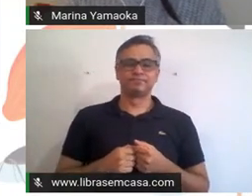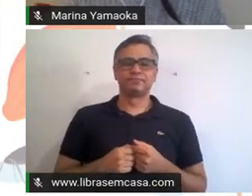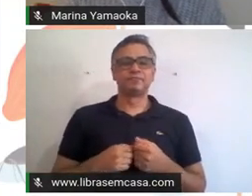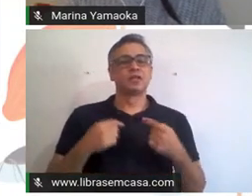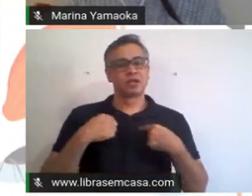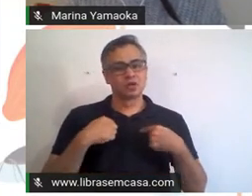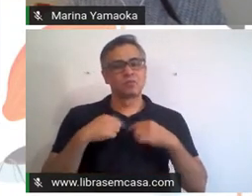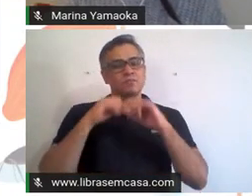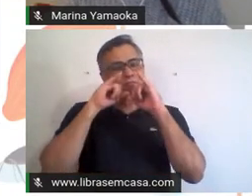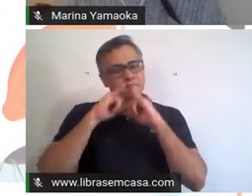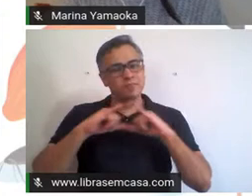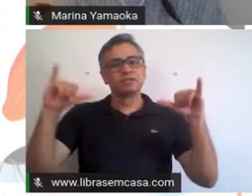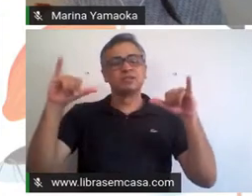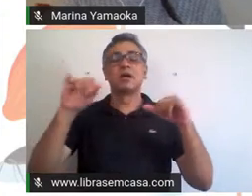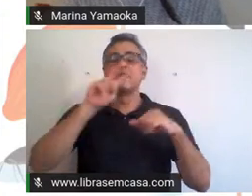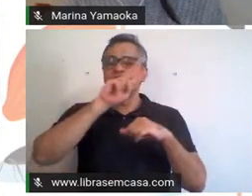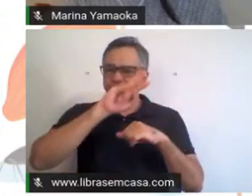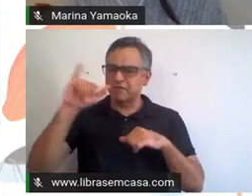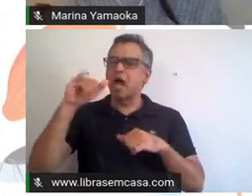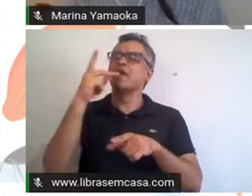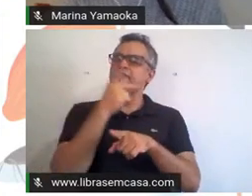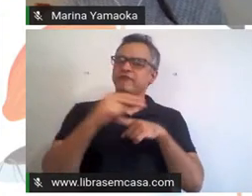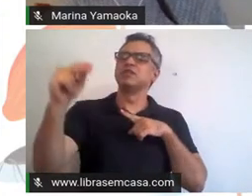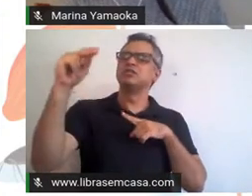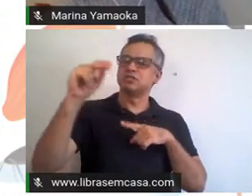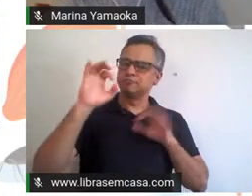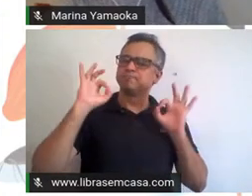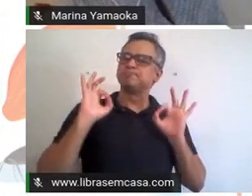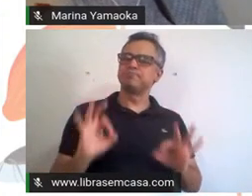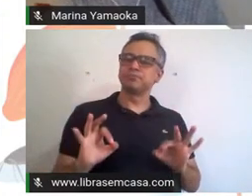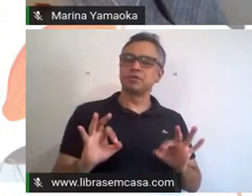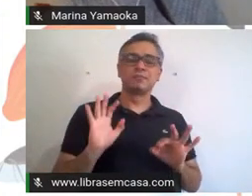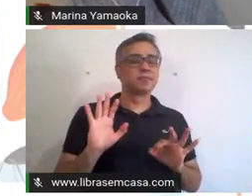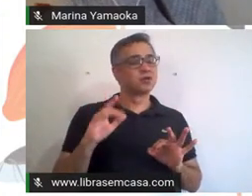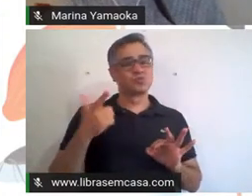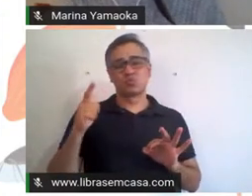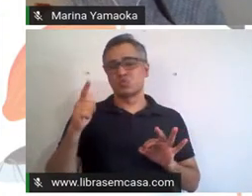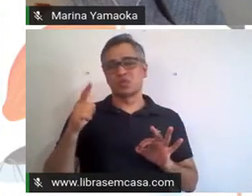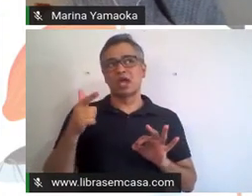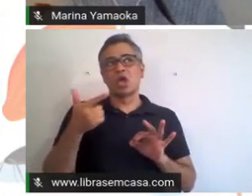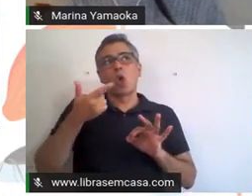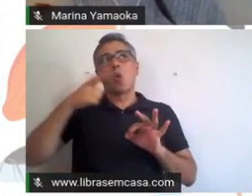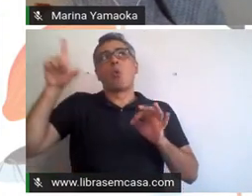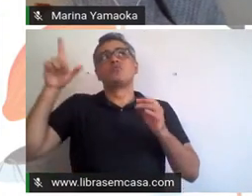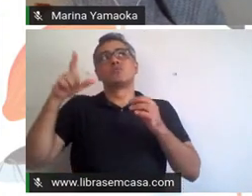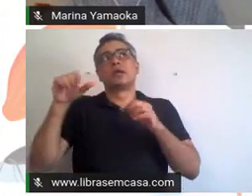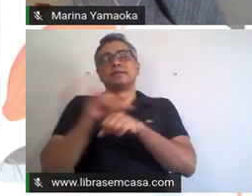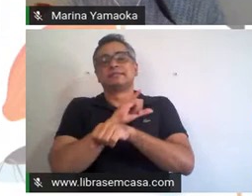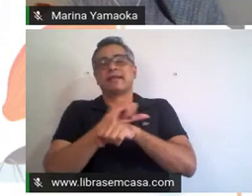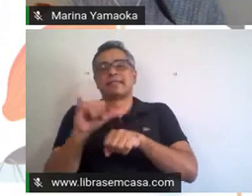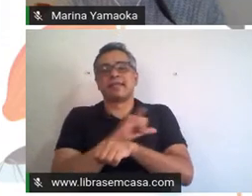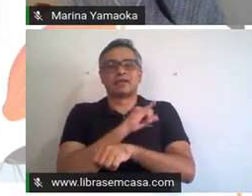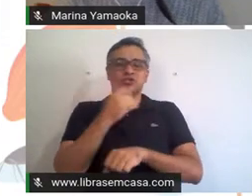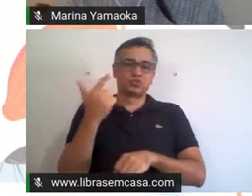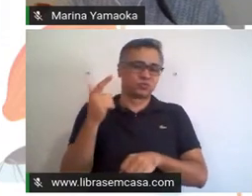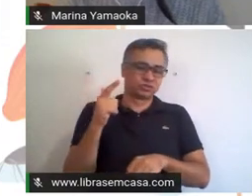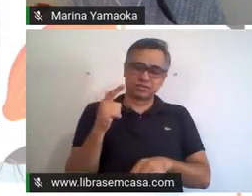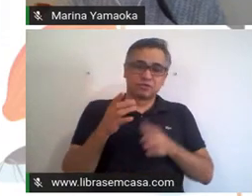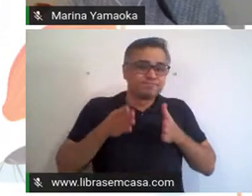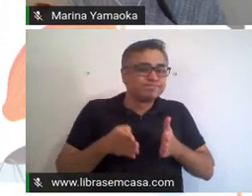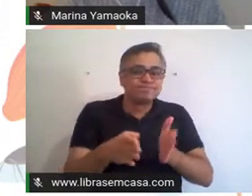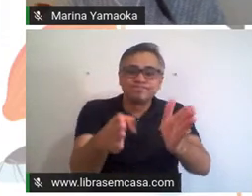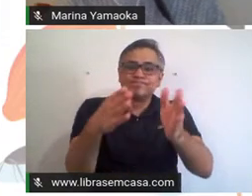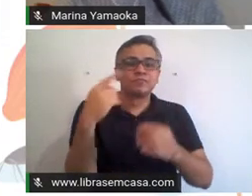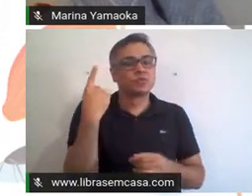mensagem é de que nós vamos vencer, principalmente porque nós não temos nenhum plano B e nós não temos outra alternativa senão transformar a